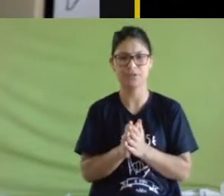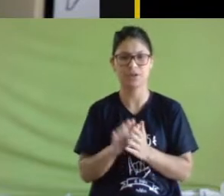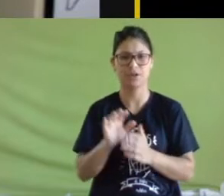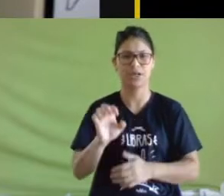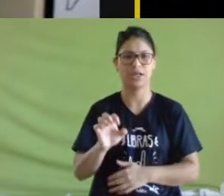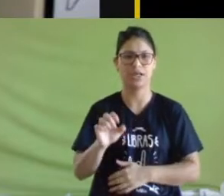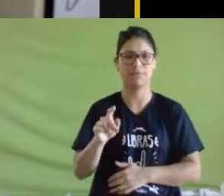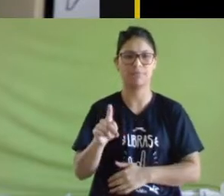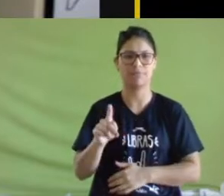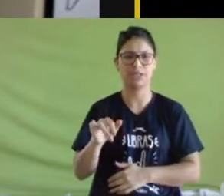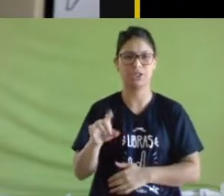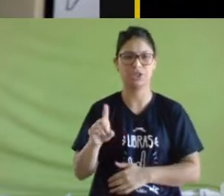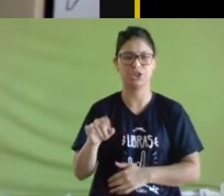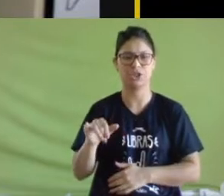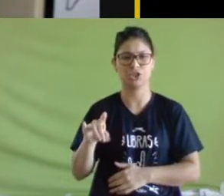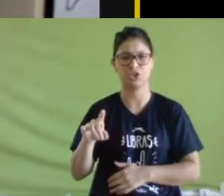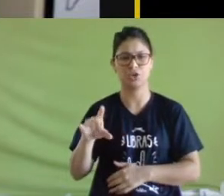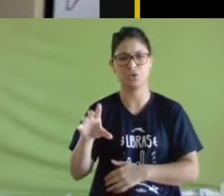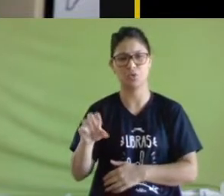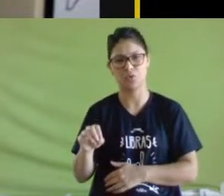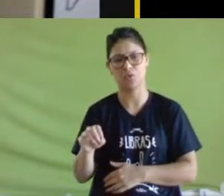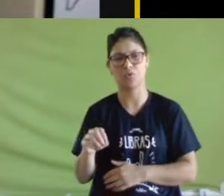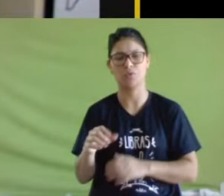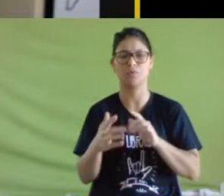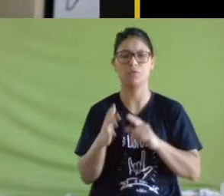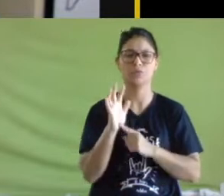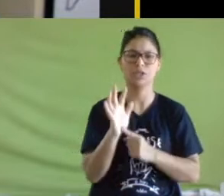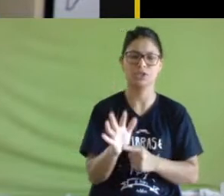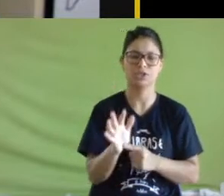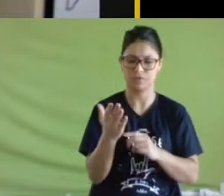epidítico, demonstrativo, o gênero